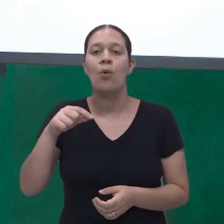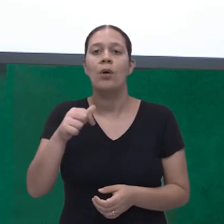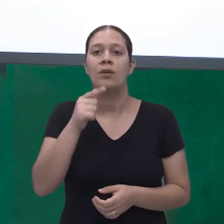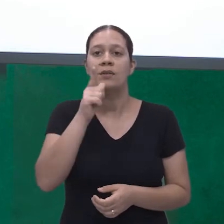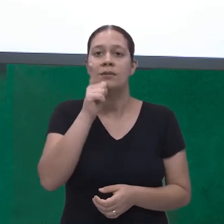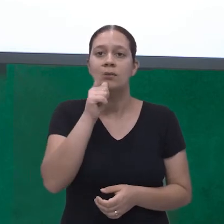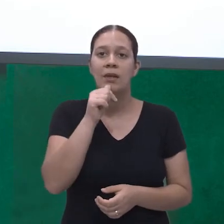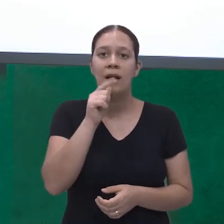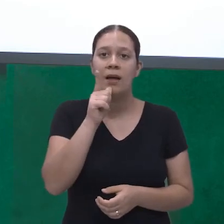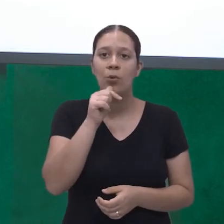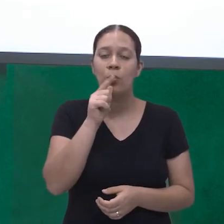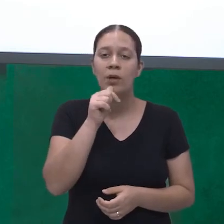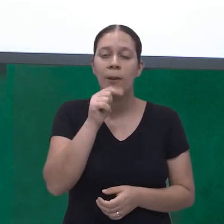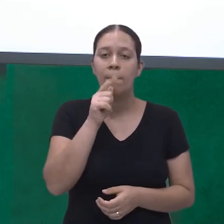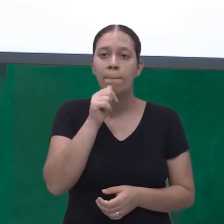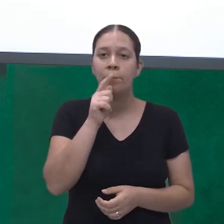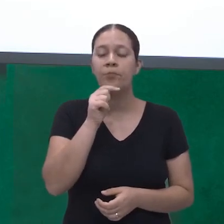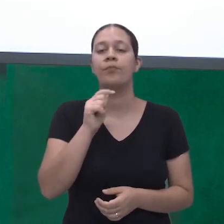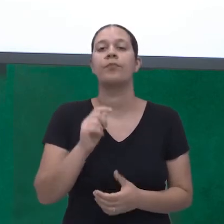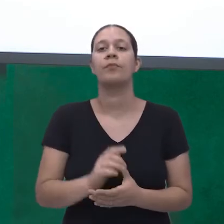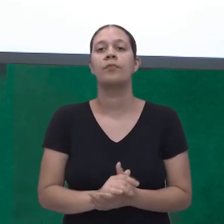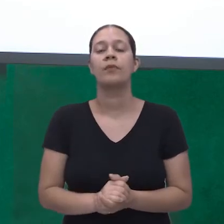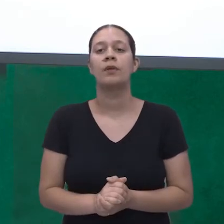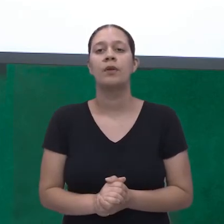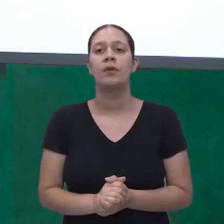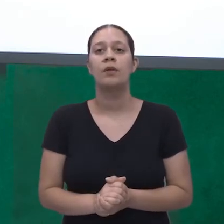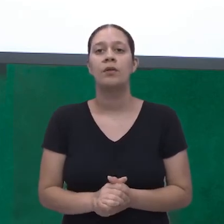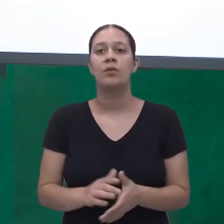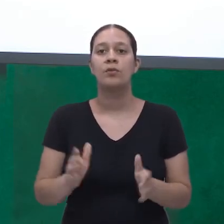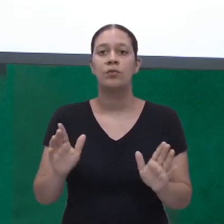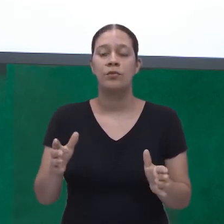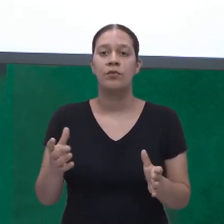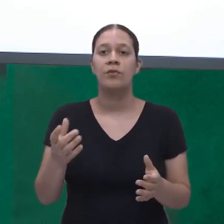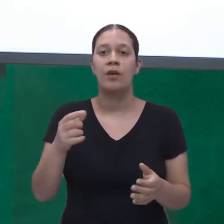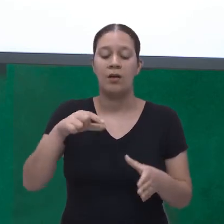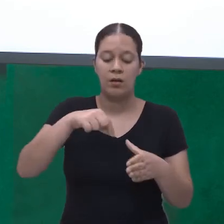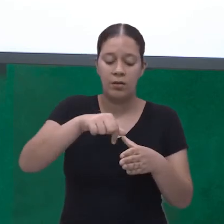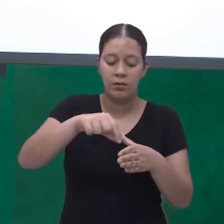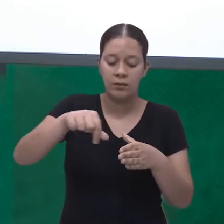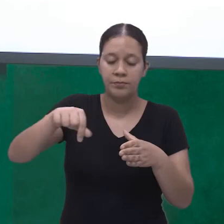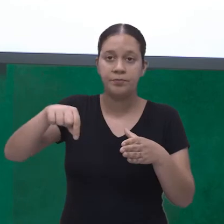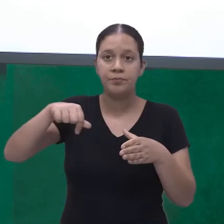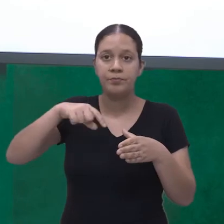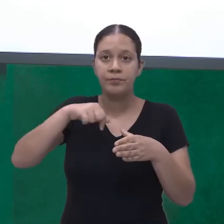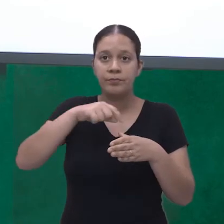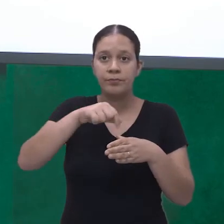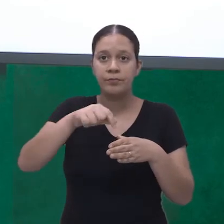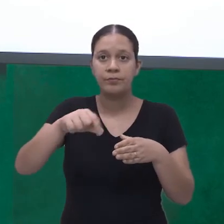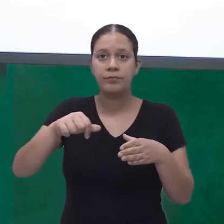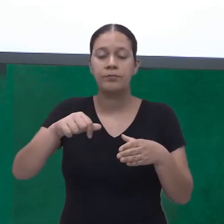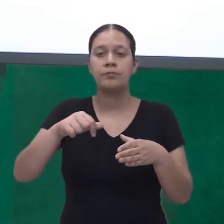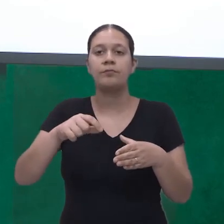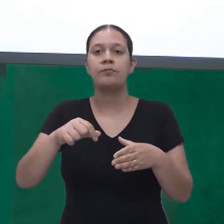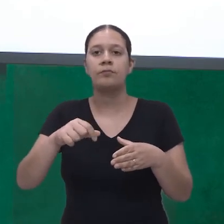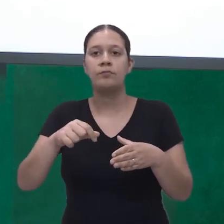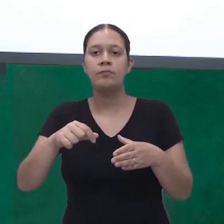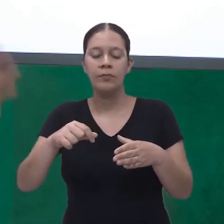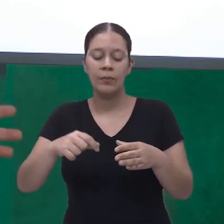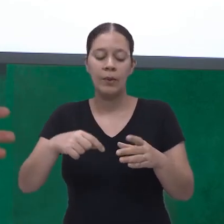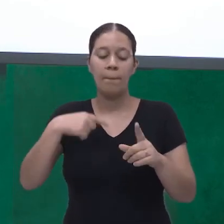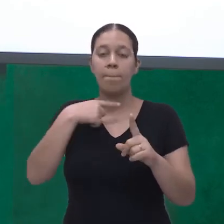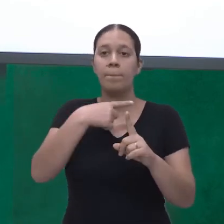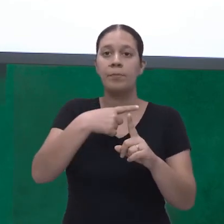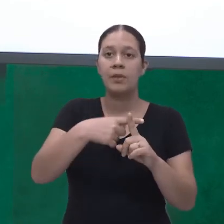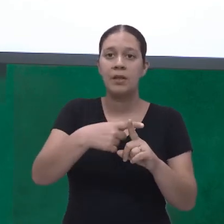porque quando a gente coloca o sal na água, o sal ele vai se dissociar em Na+, mais